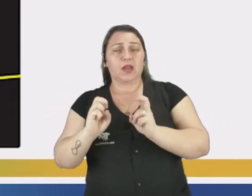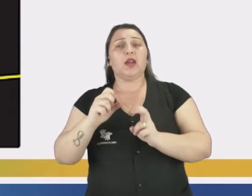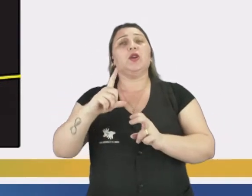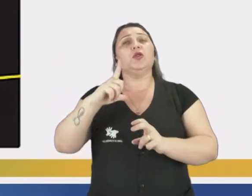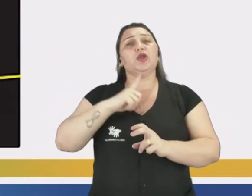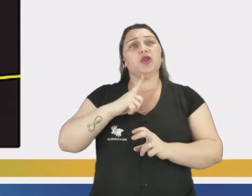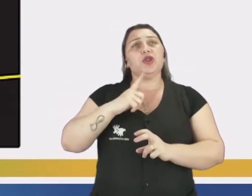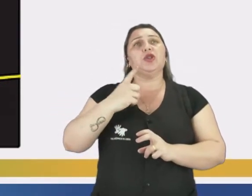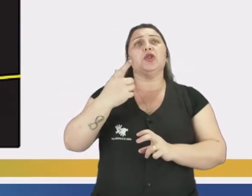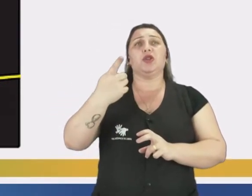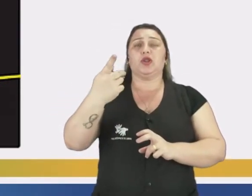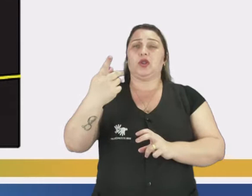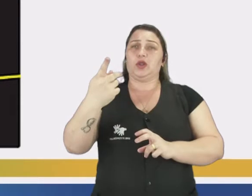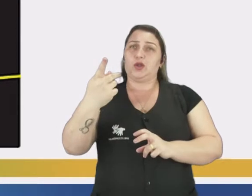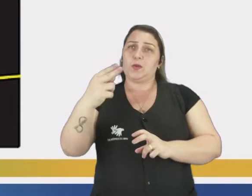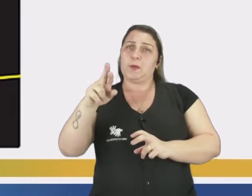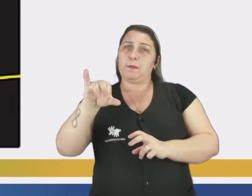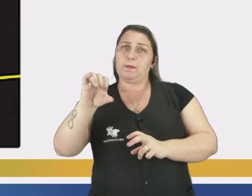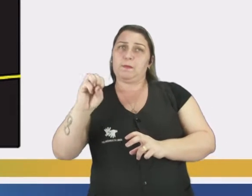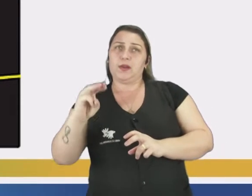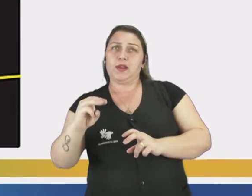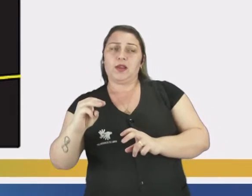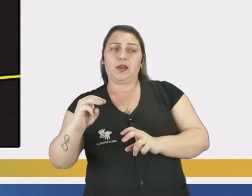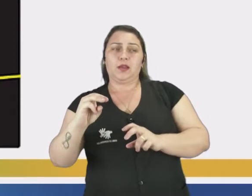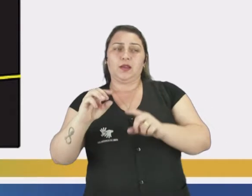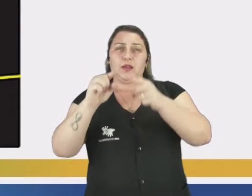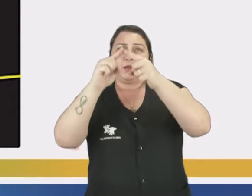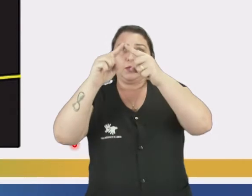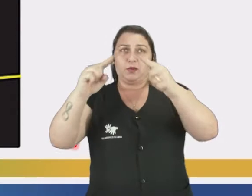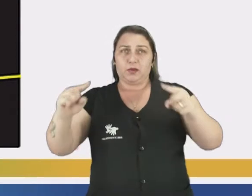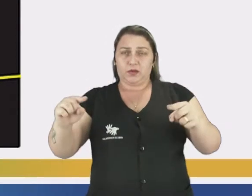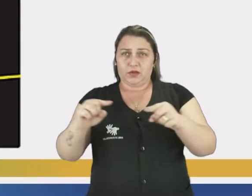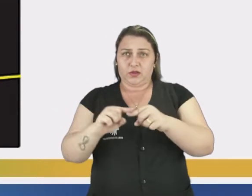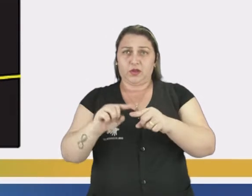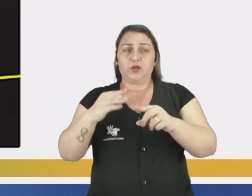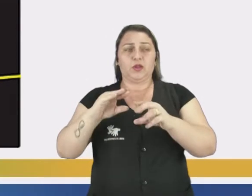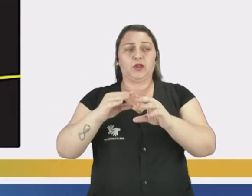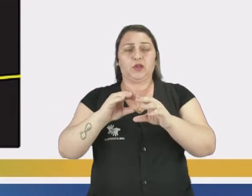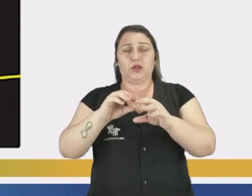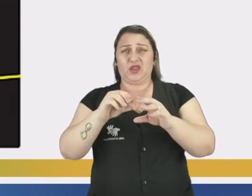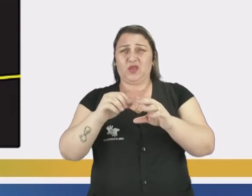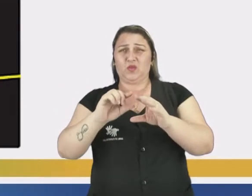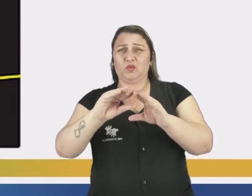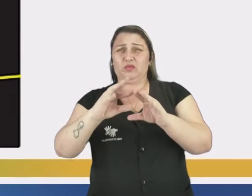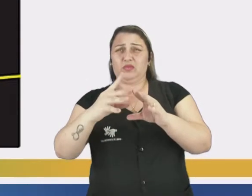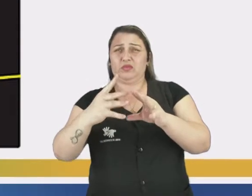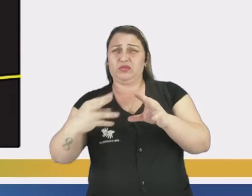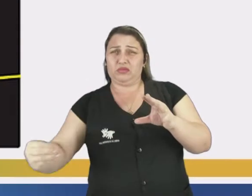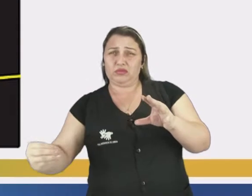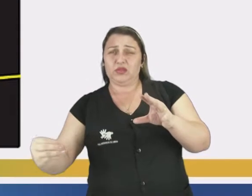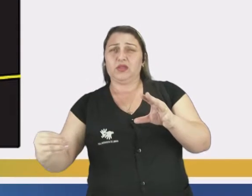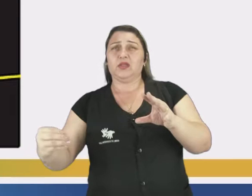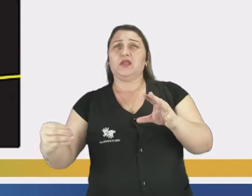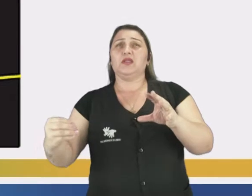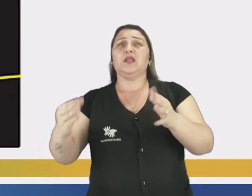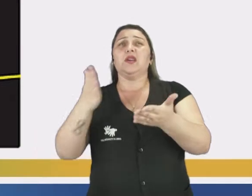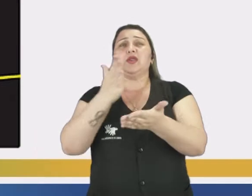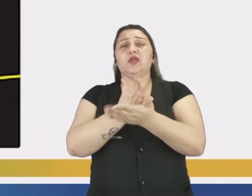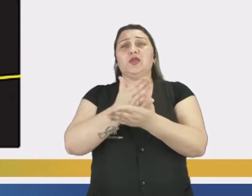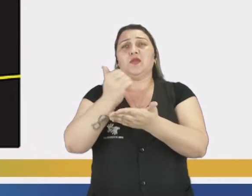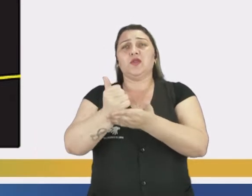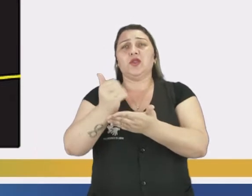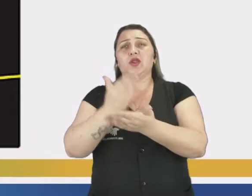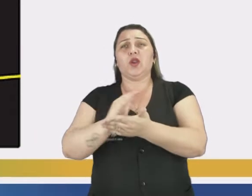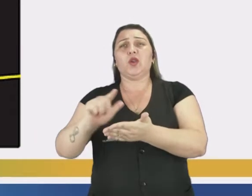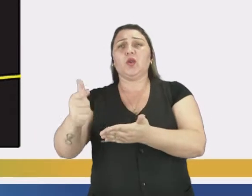prisma e quando a luz branca atravessava esse prisma, havia uma decomposição. Seria o quê? Essa luz branca ia se dividir em várias